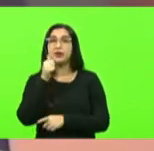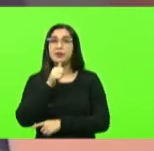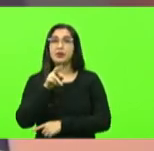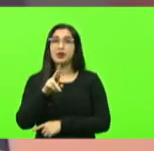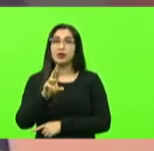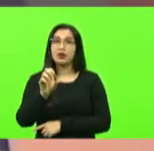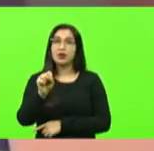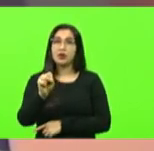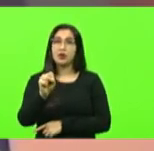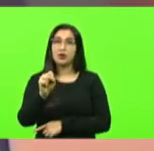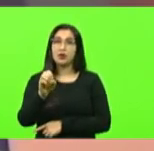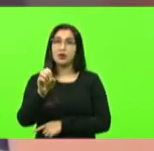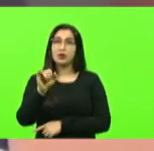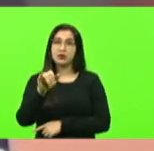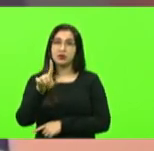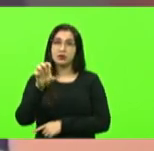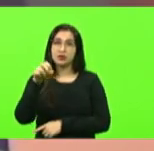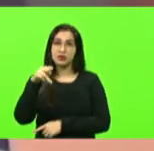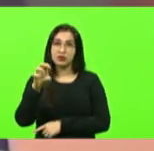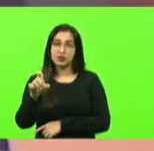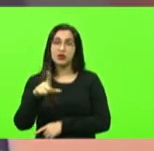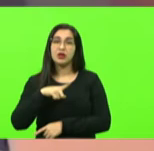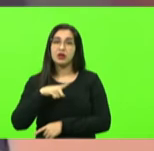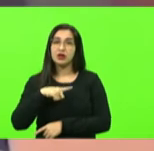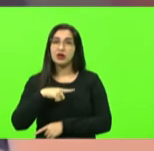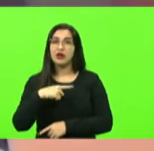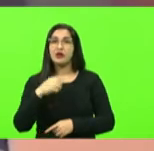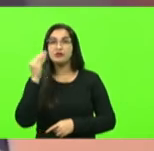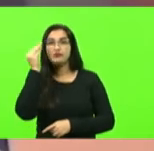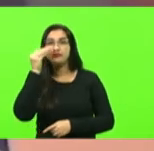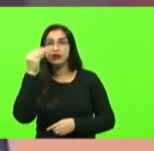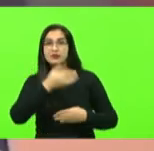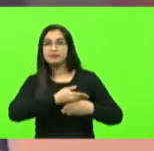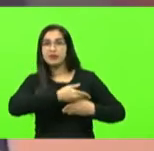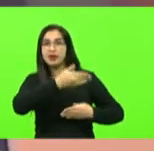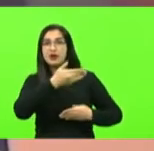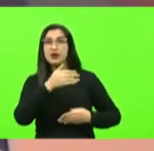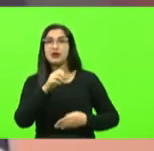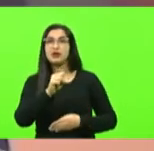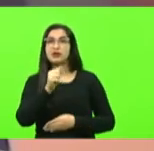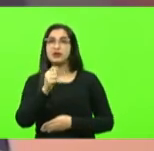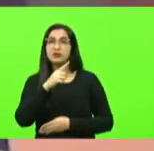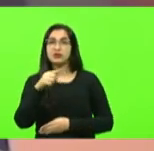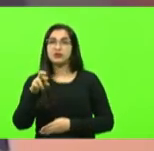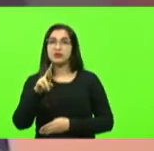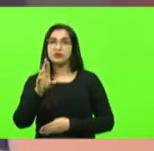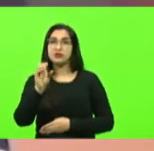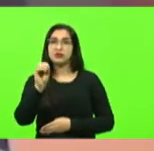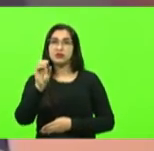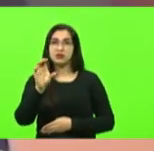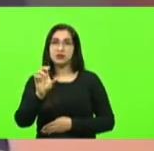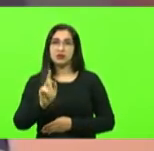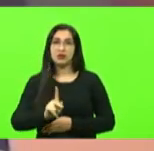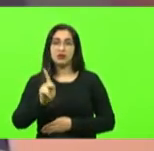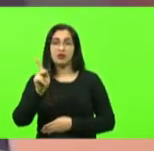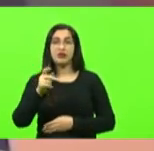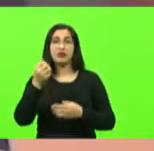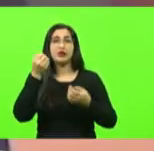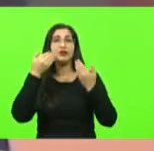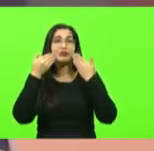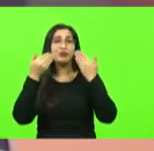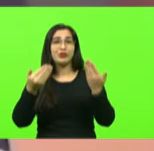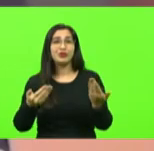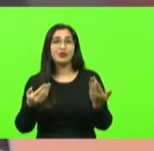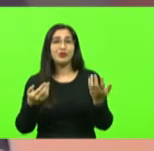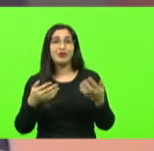experiência da barragem de São Roque, e trouxe também já a alegria, né, o